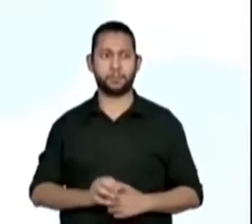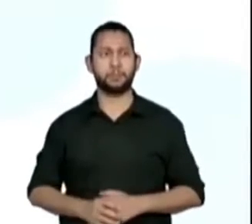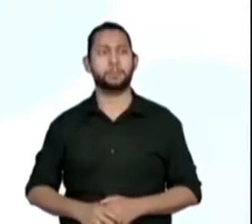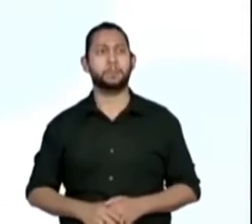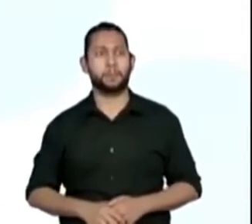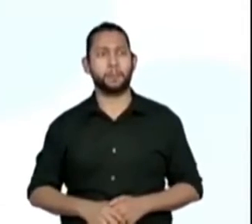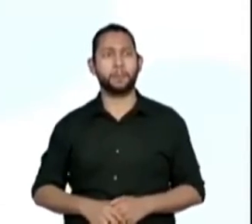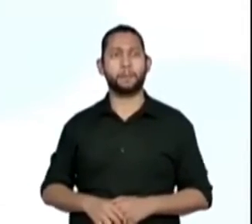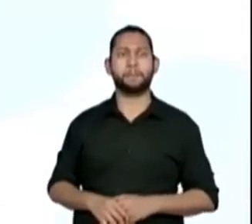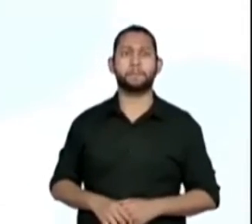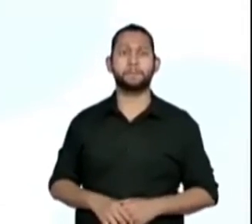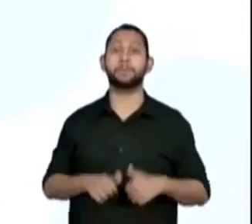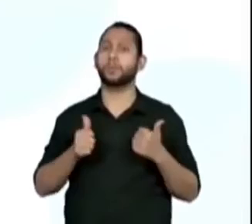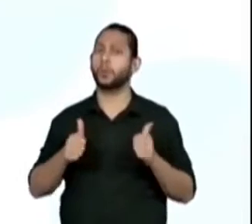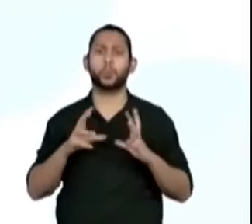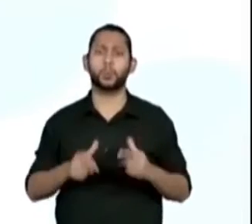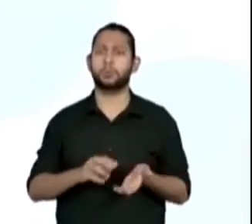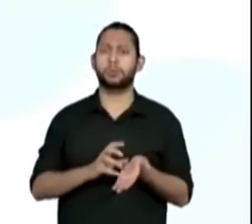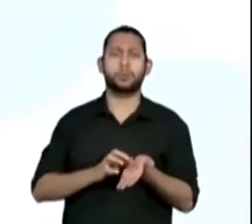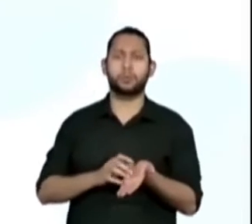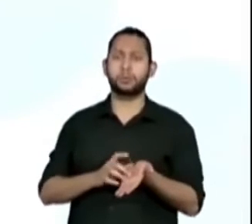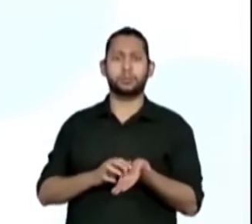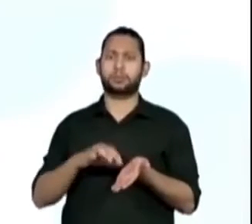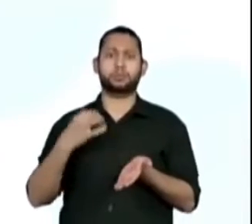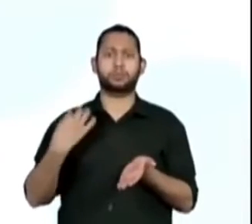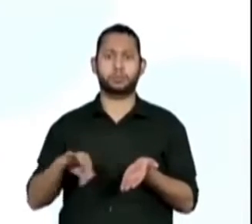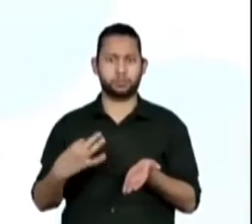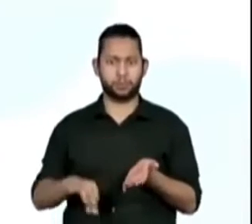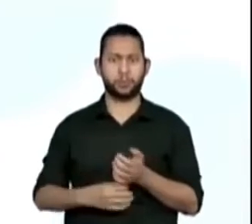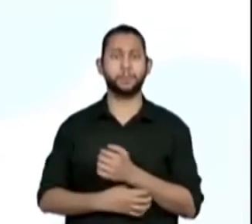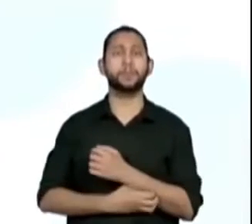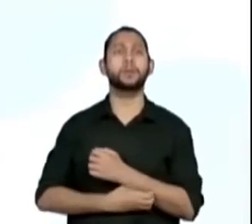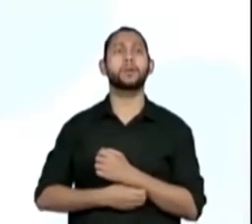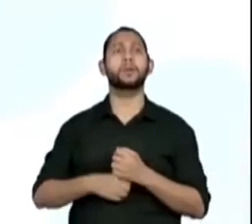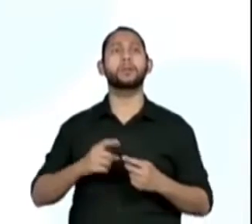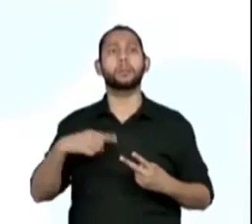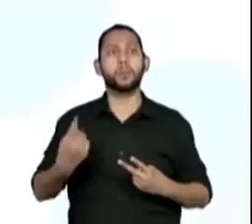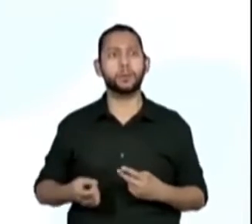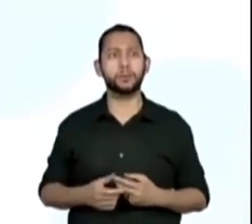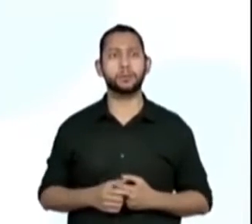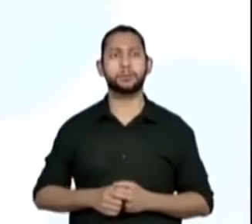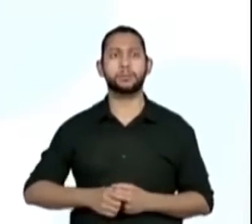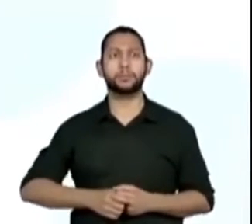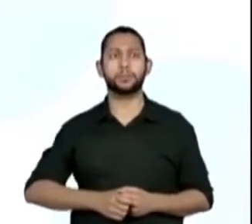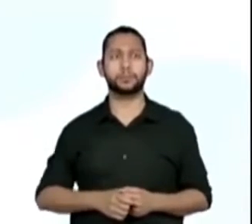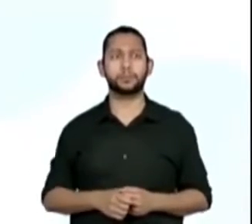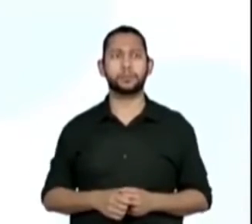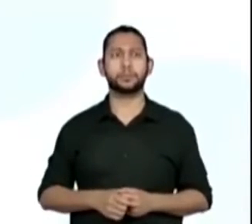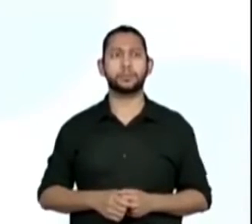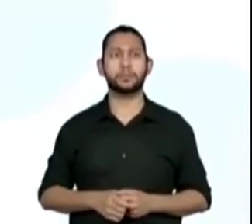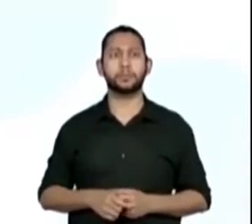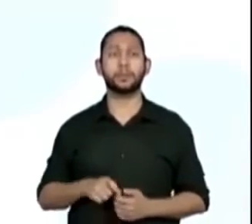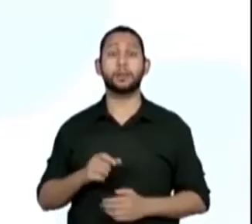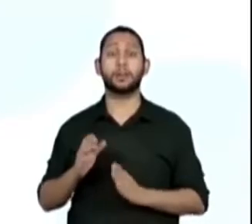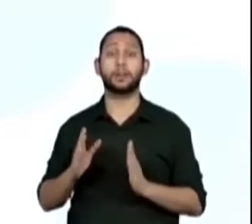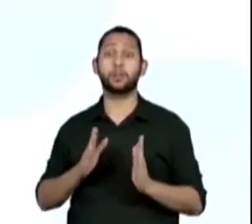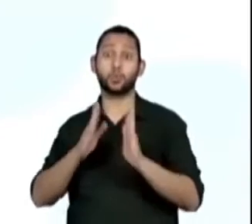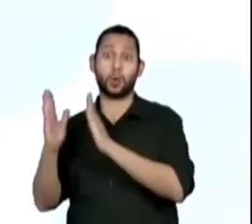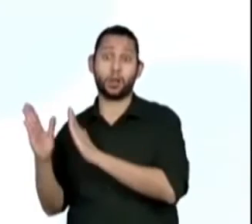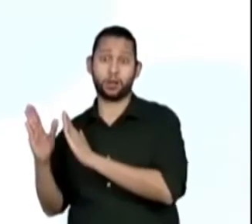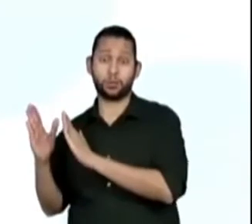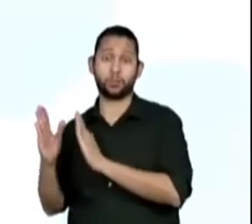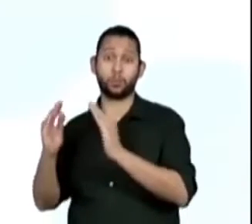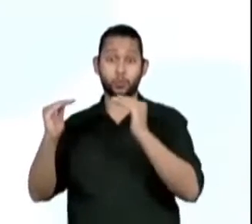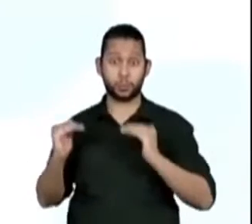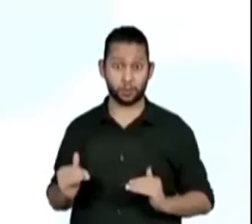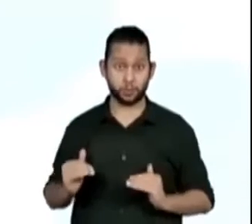Muito bem. Tudo na calculadora, observa, hein? Qual que é o próximo, Pro? Ô, Pro, a gente vai fazer a do lado ou a de baixo? Pode ser do